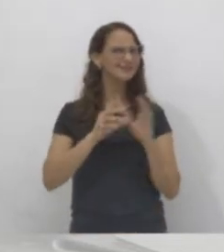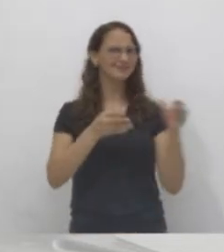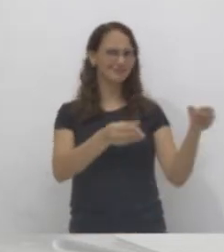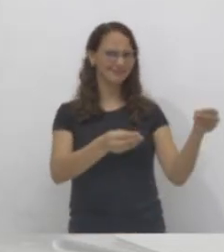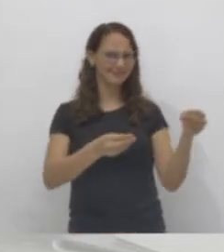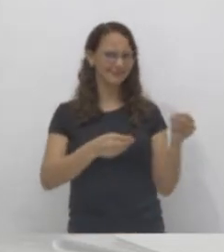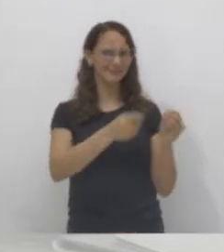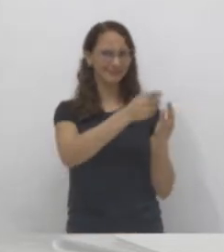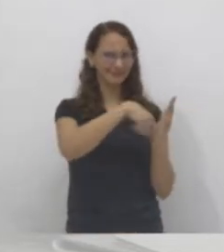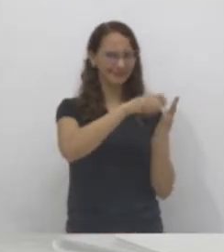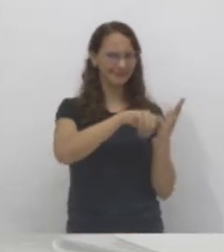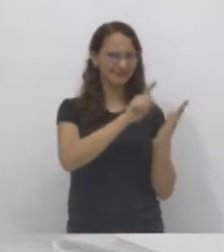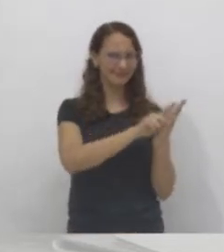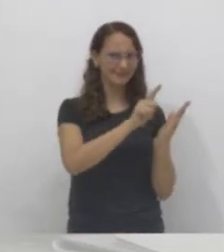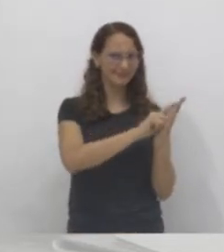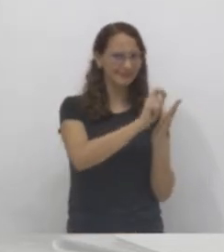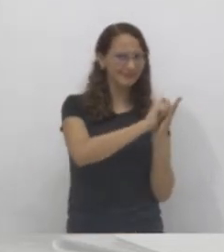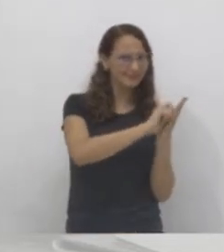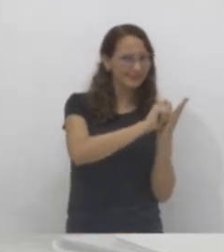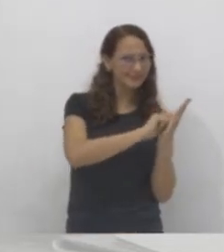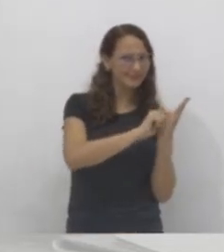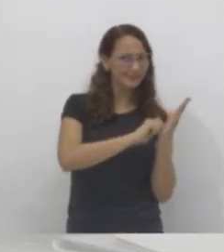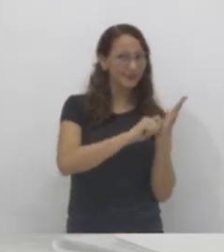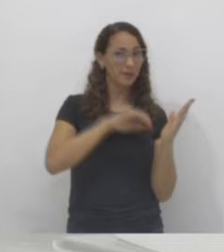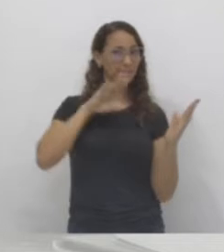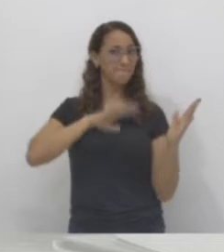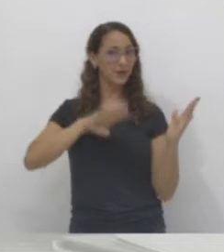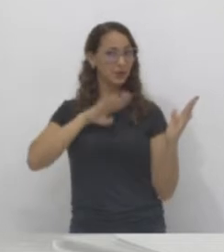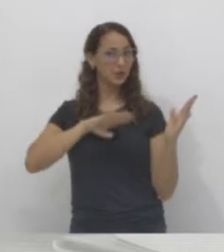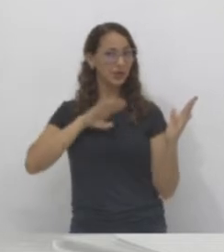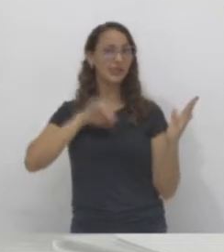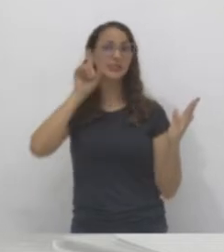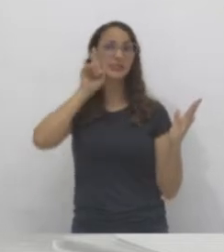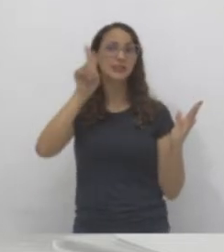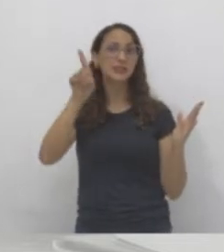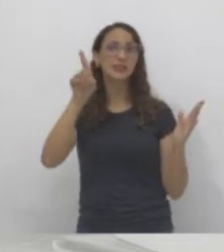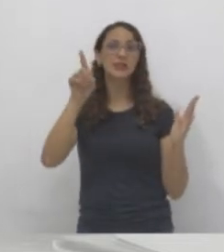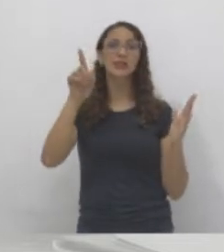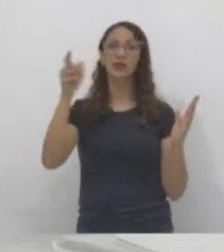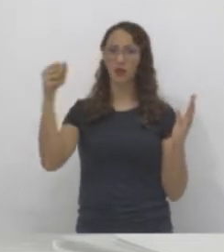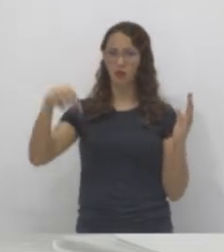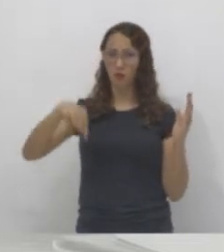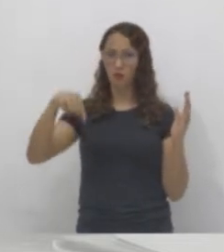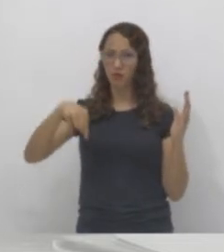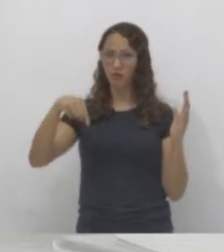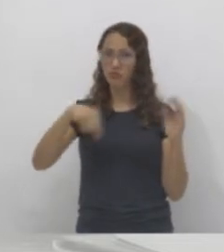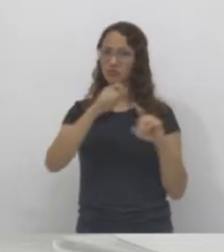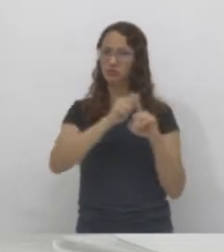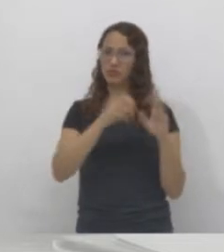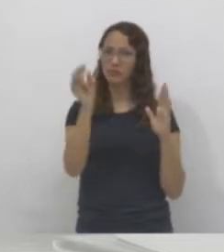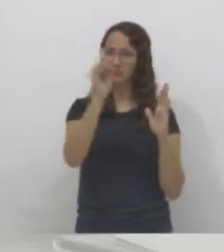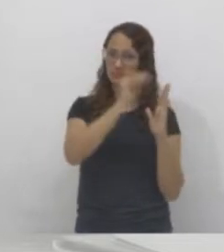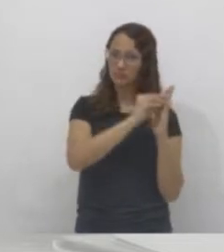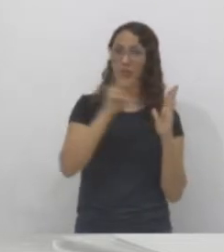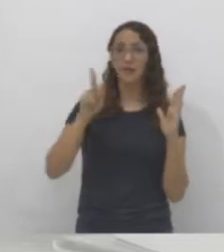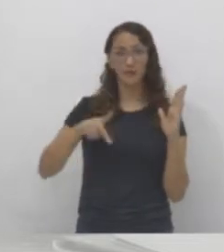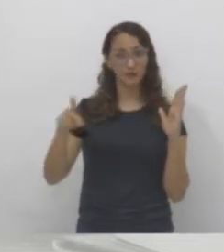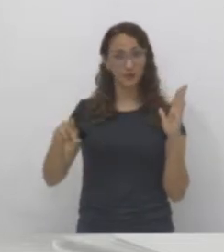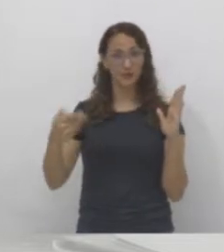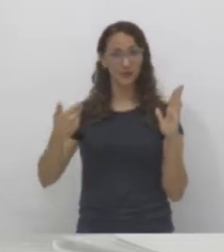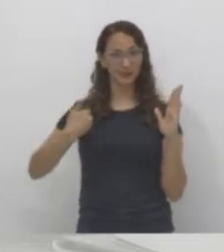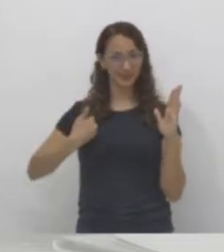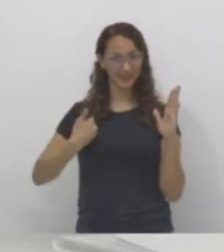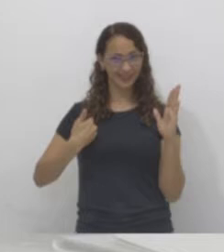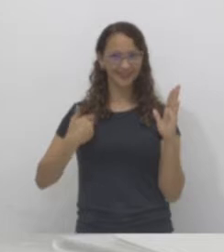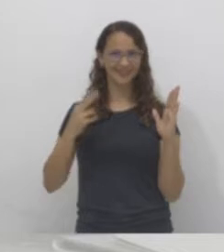a disciplina Língua Portuguesa, a data de hoje, a professora, que sou eu, Márcia Alessandra,